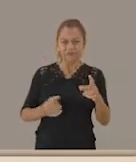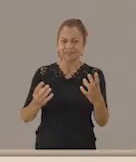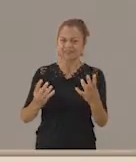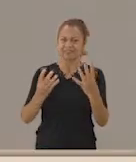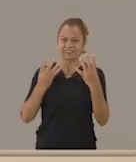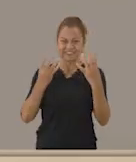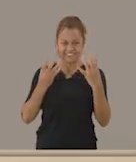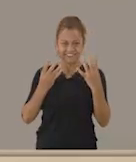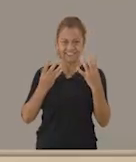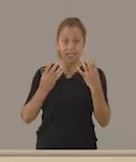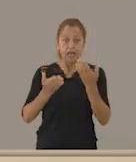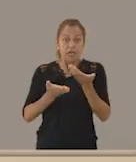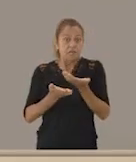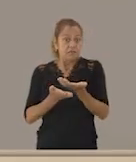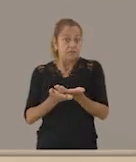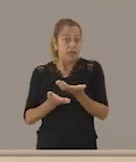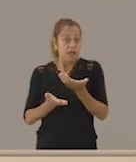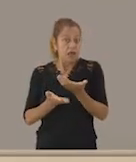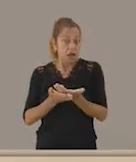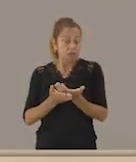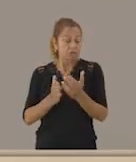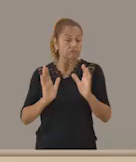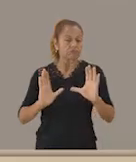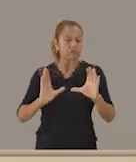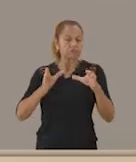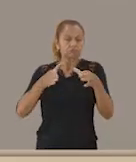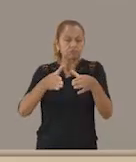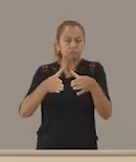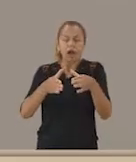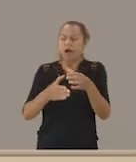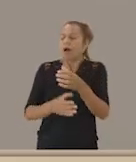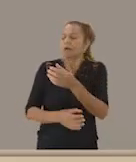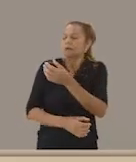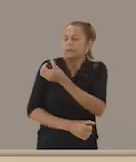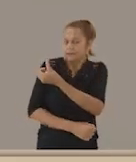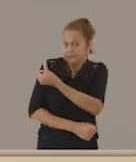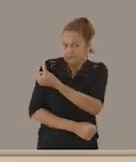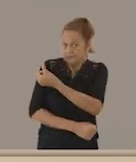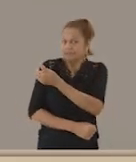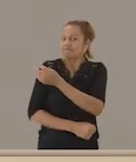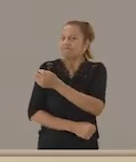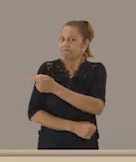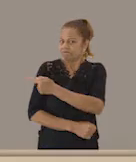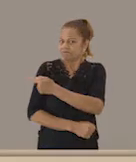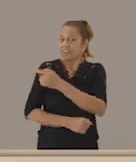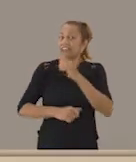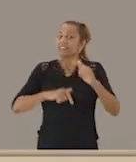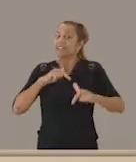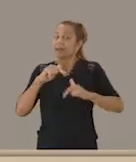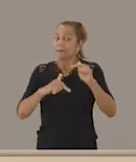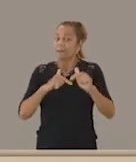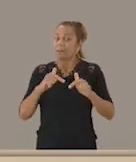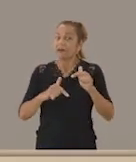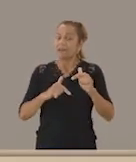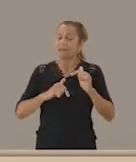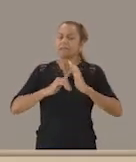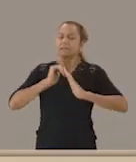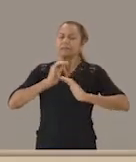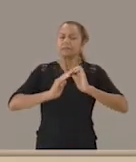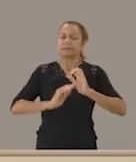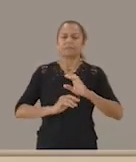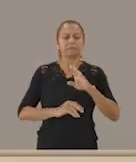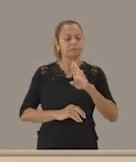acompanhando. Essa aula é do sexto e sétimo ano do Ensino Fundamental 2. Trabalha habilidade